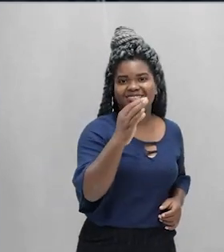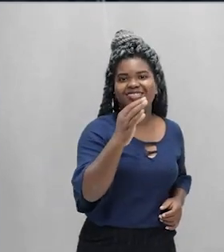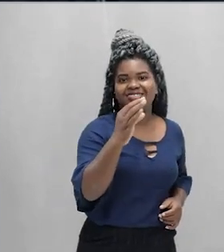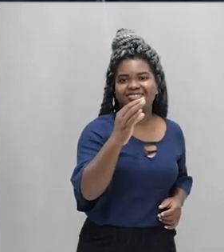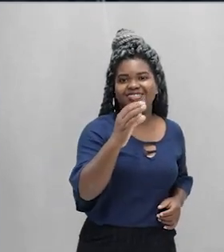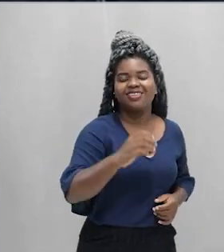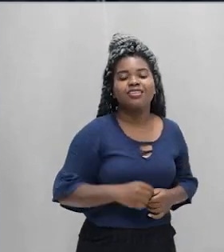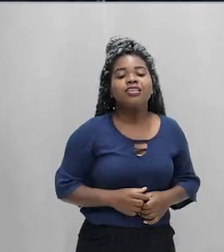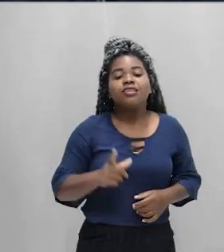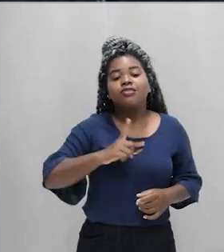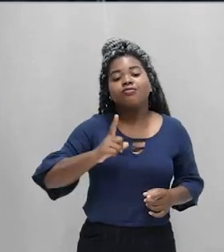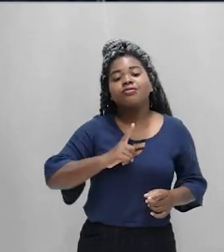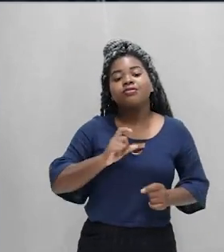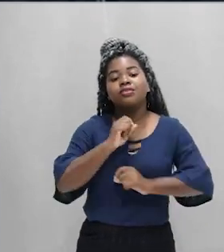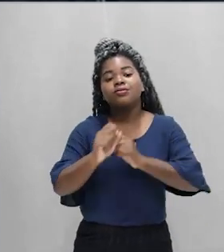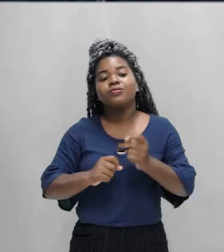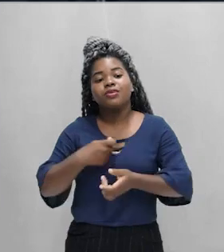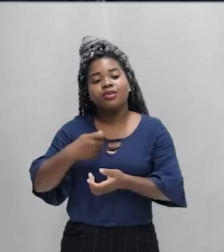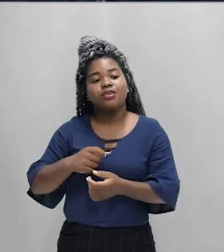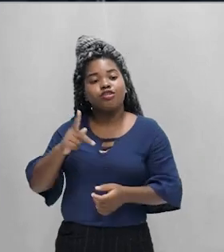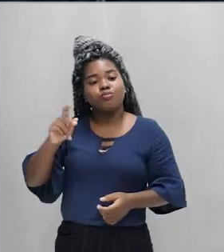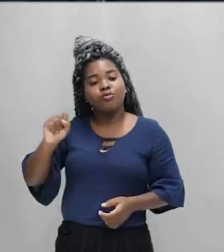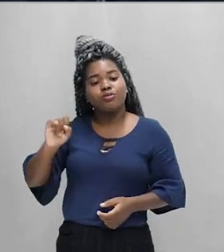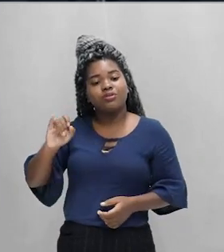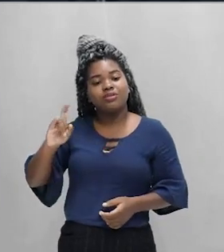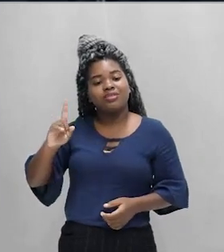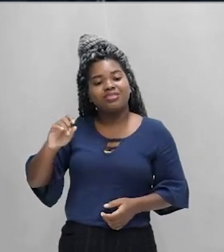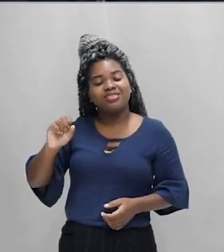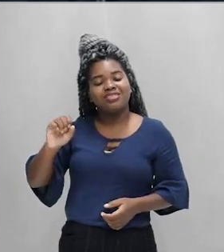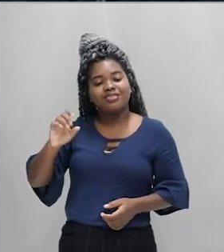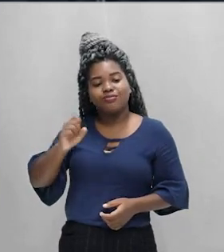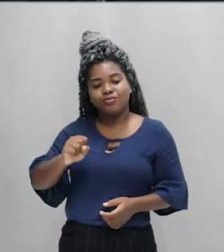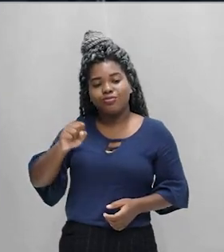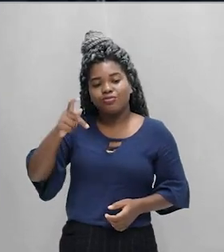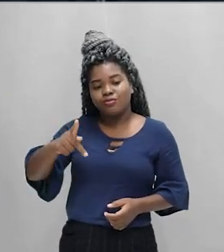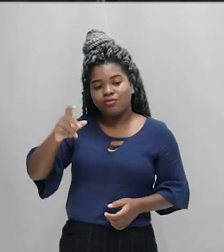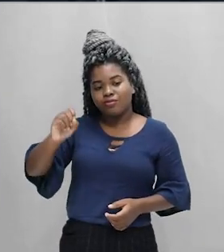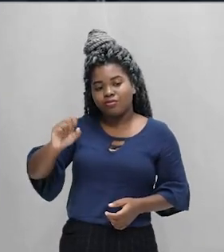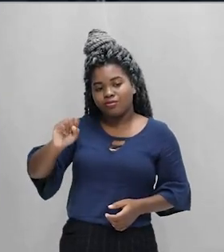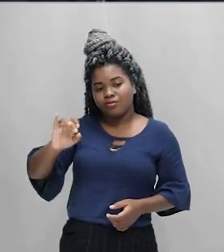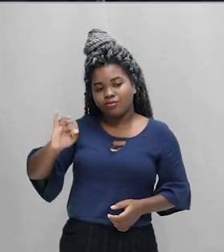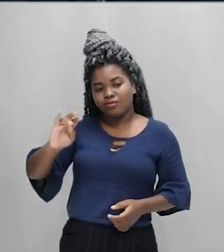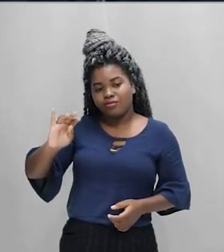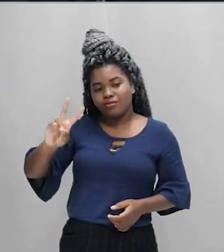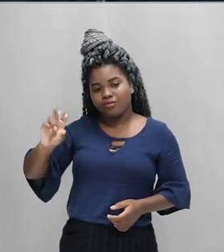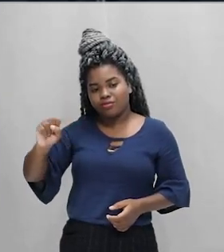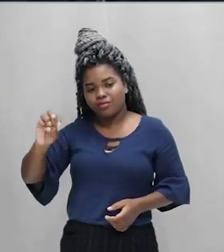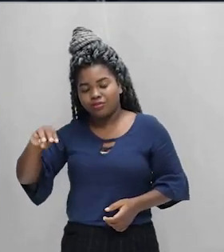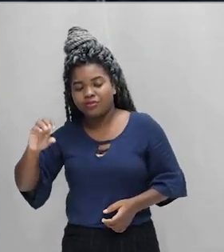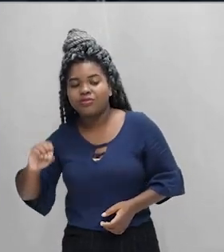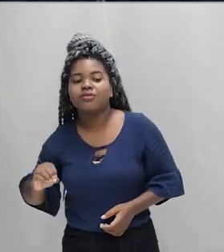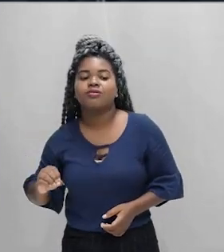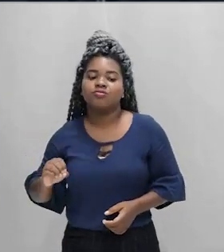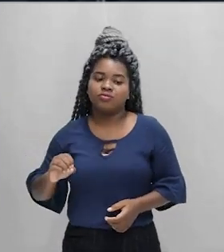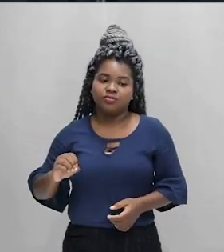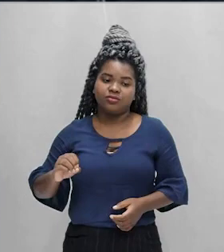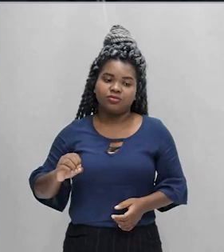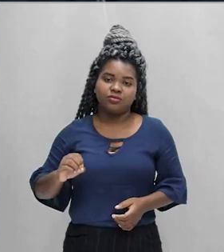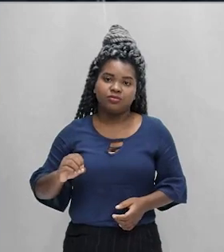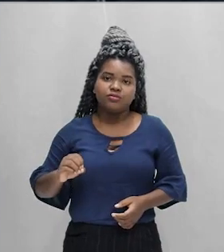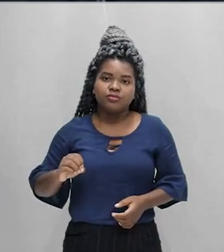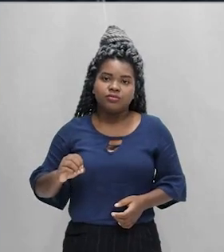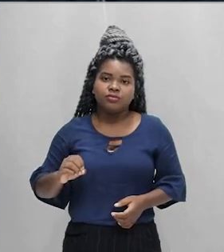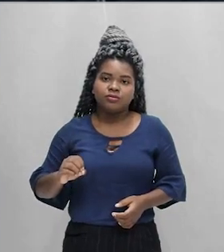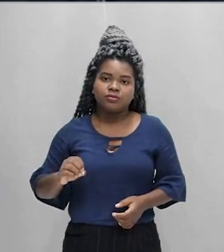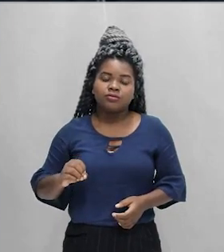positivismo, o idealismo vai ficar um pouco de lado. Então, a razão passa a ser mais evidente, passa a ser mais preponderante. Porque